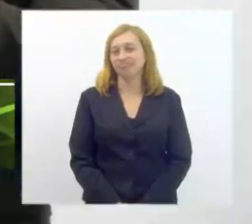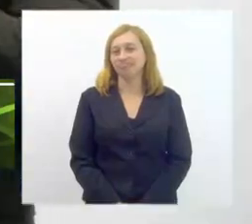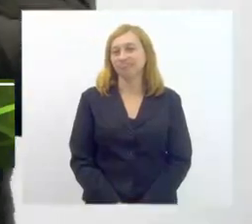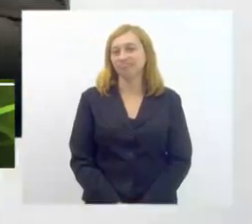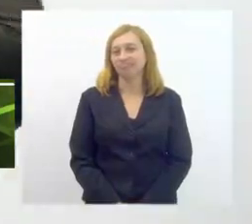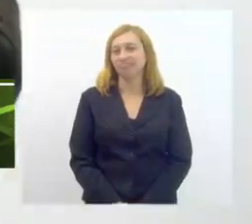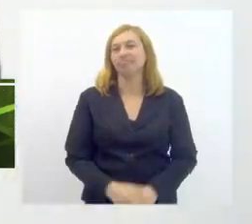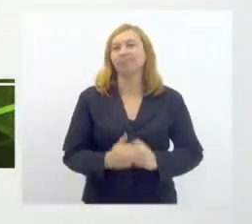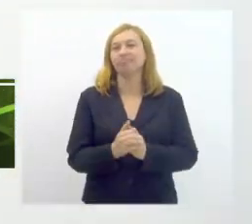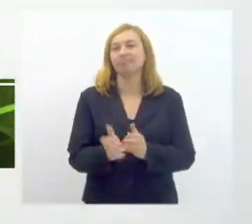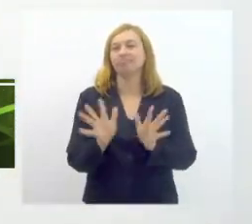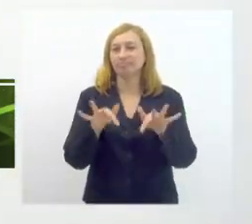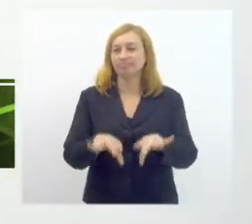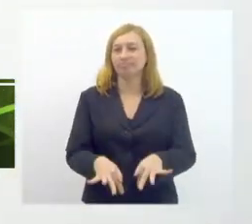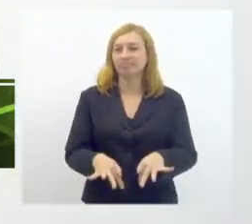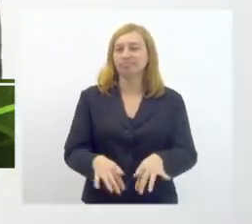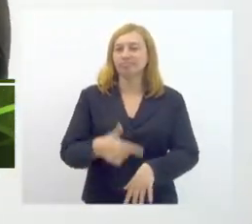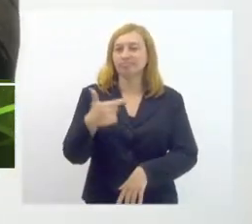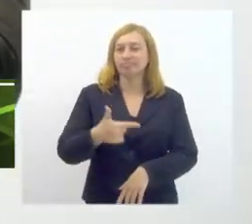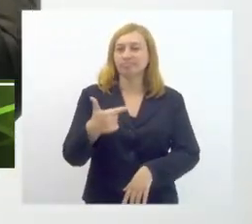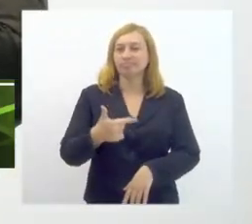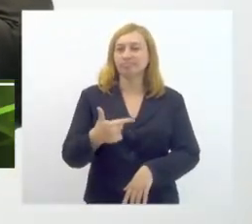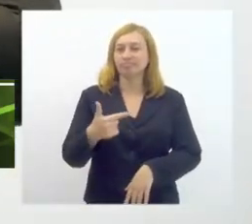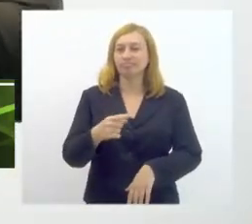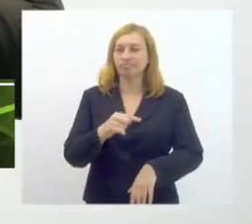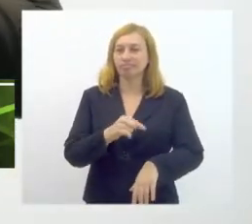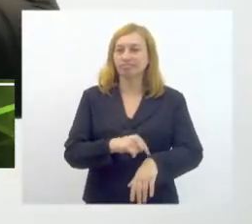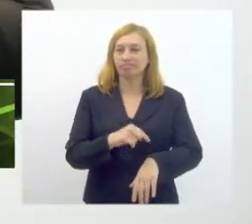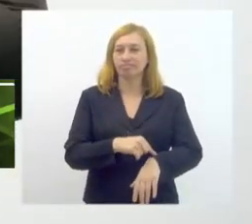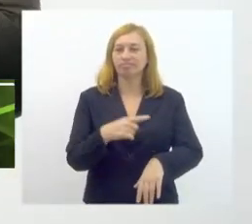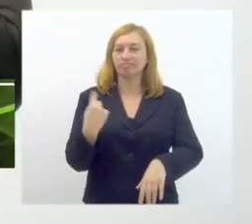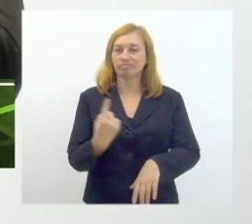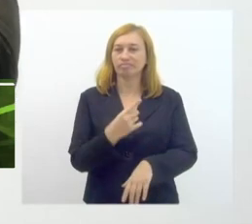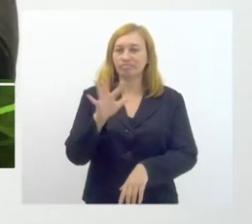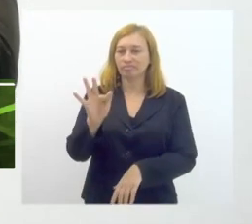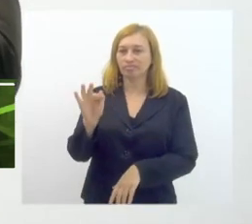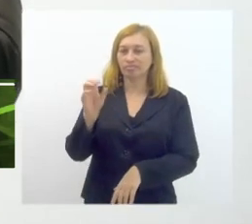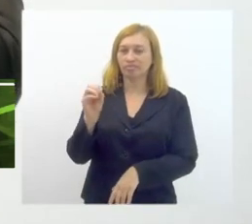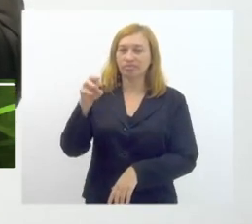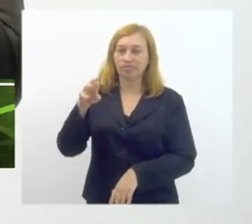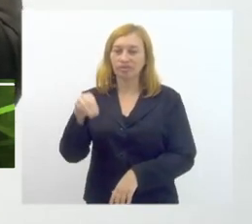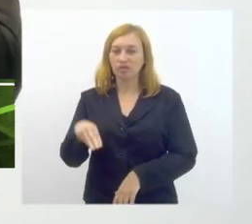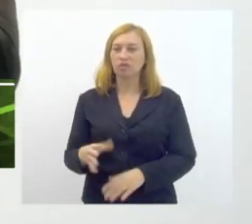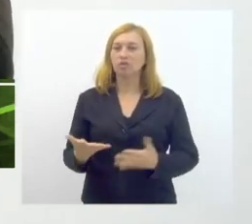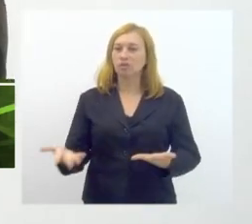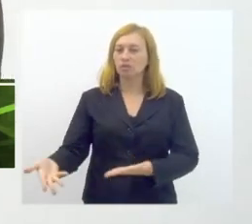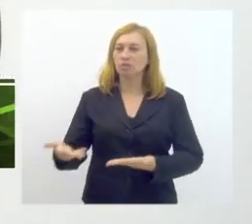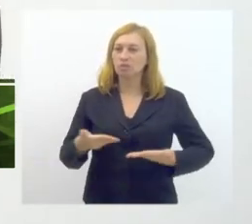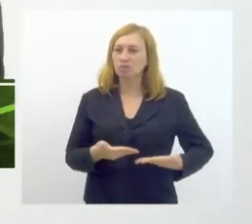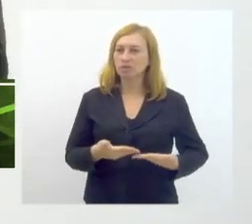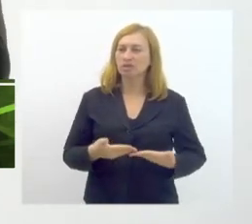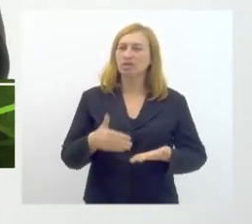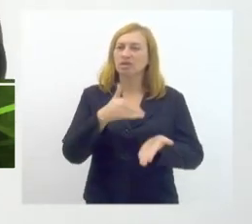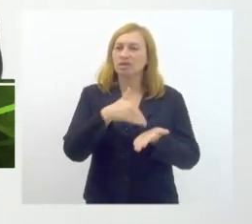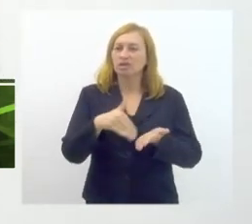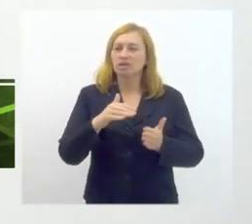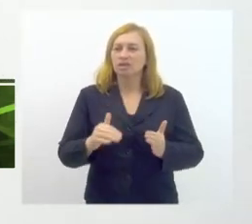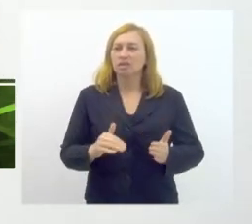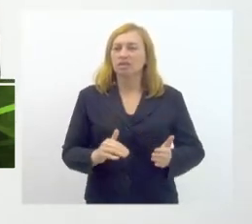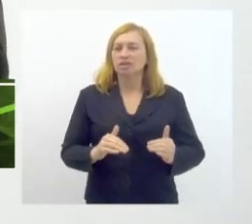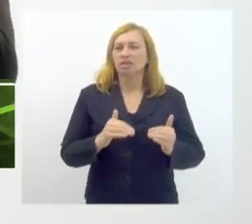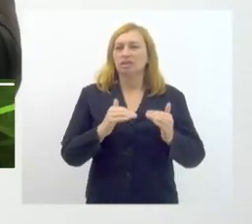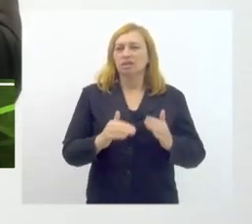Seguindo agora para o fechamento da segunda parte do nosso fórum, quero convidar o secretário executivo